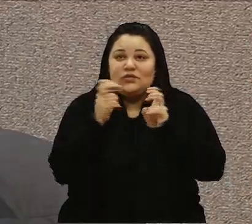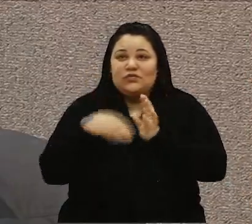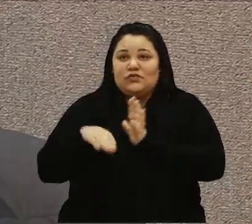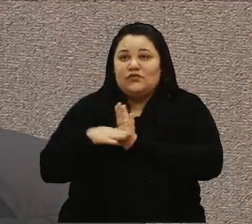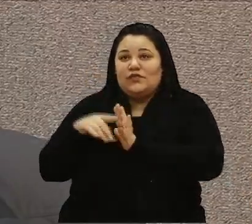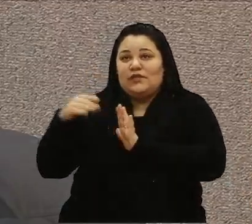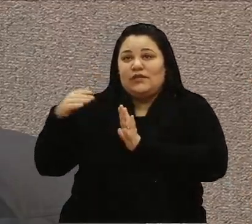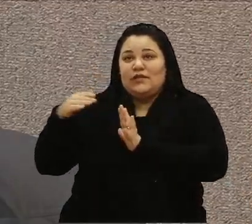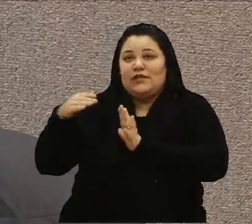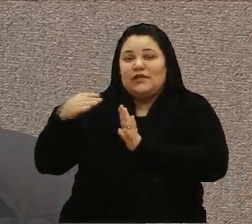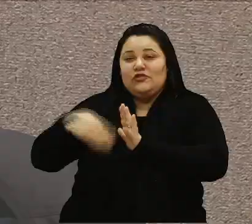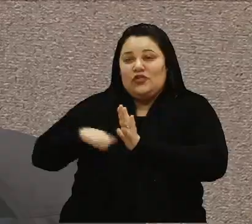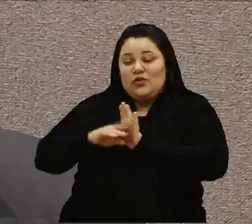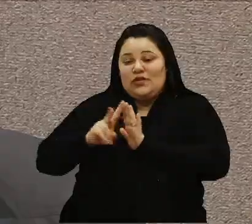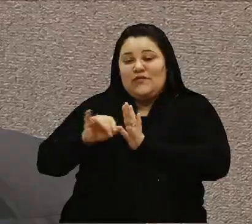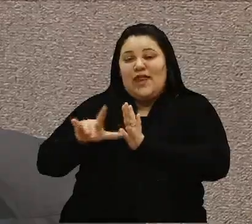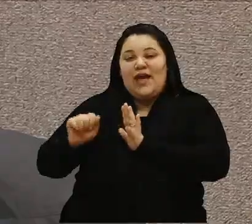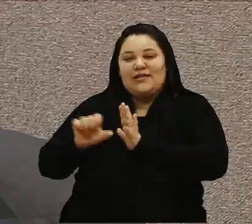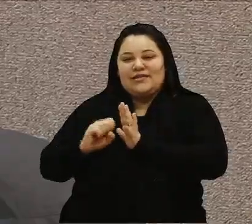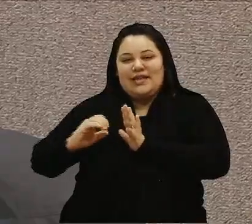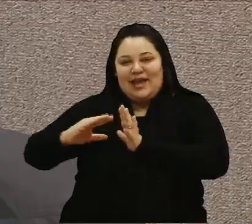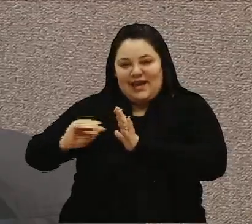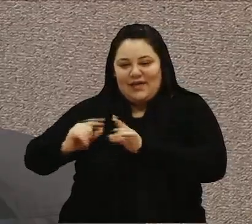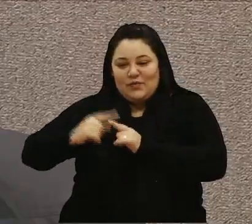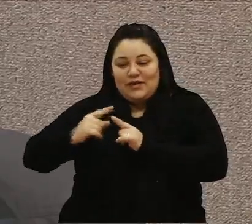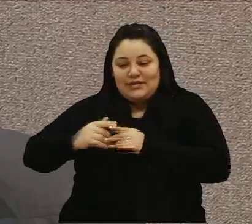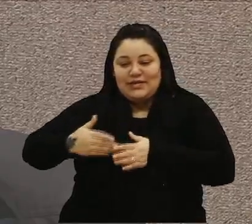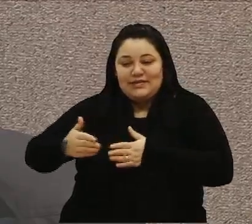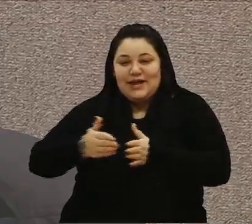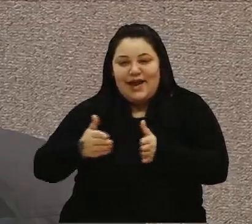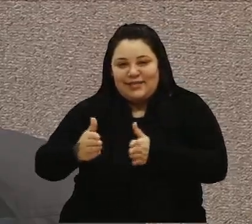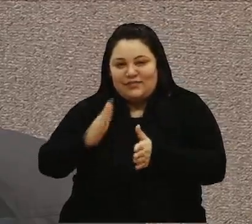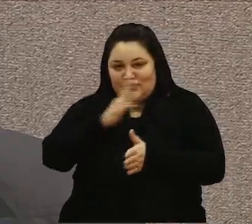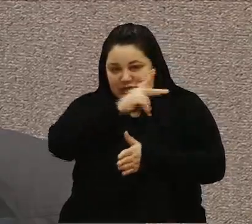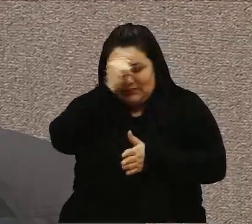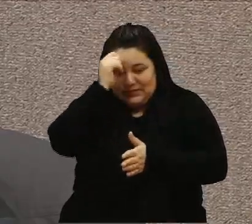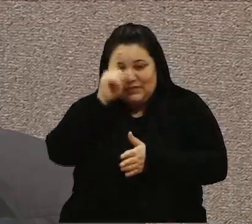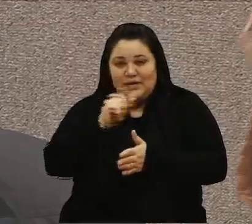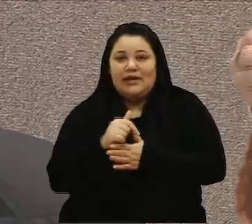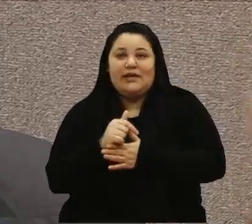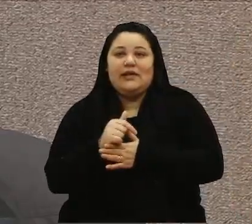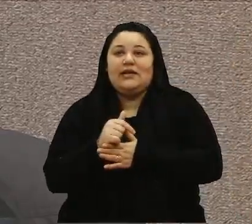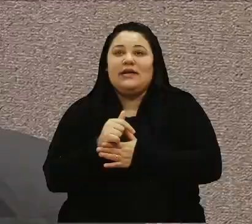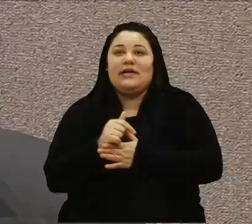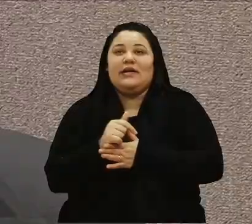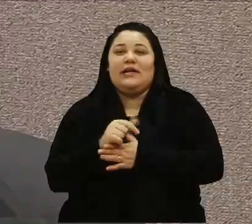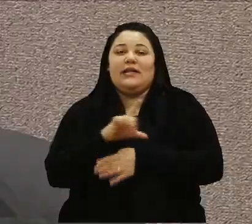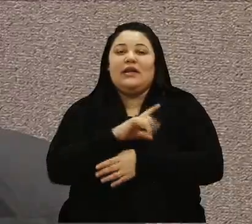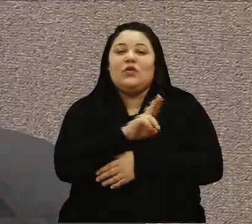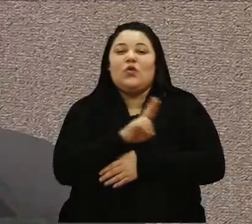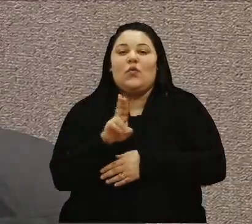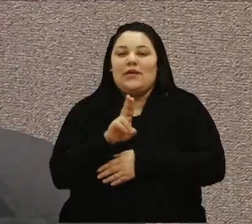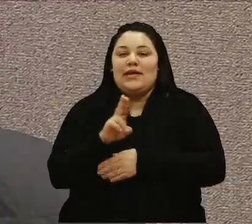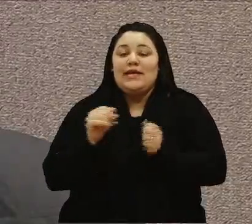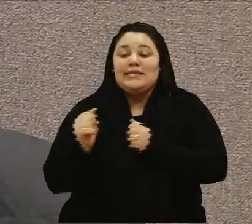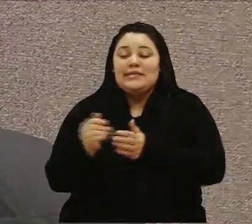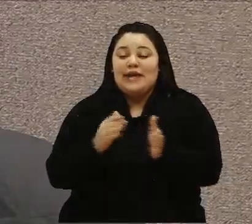Seca, porque essa estrada municipal, ela está com o nome de Estrada